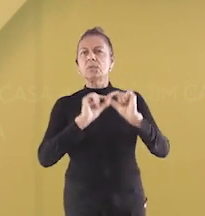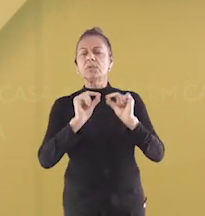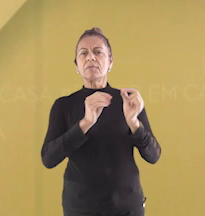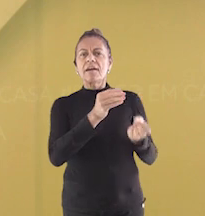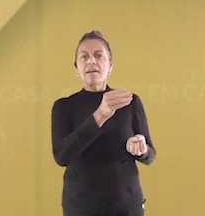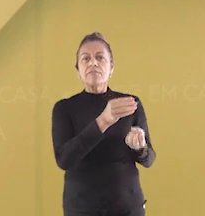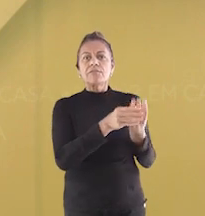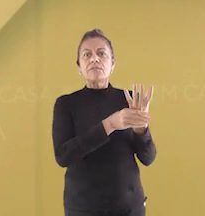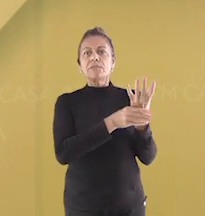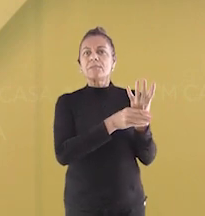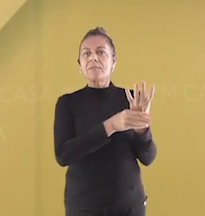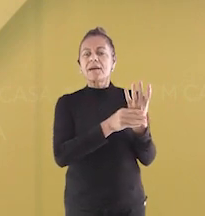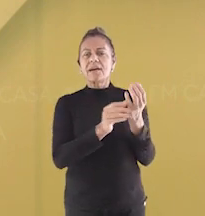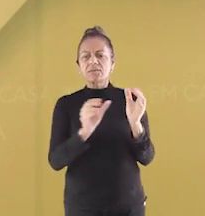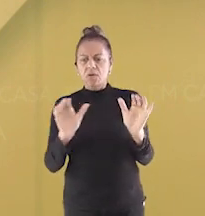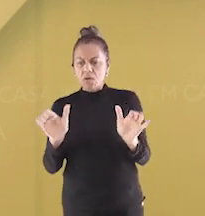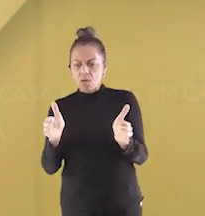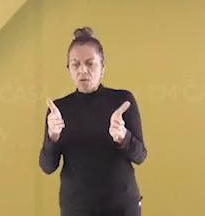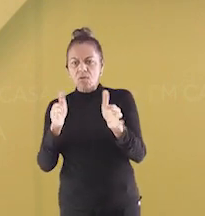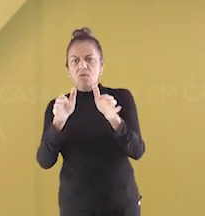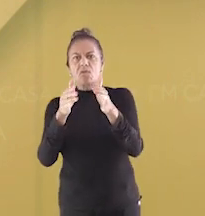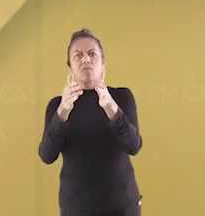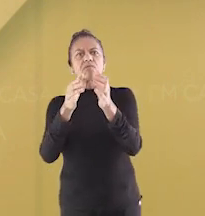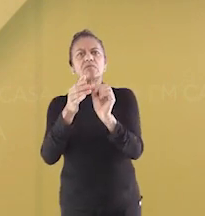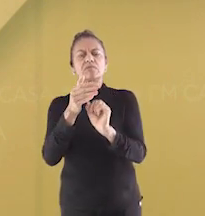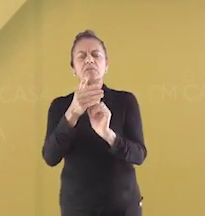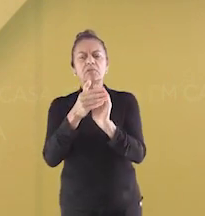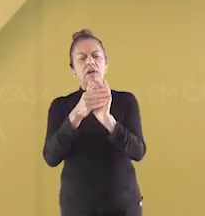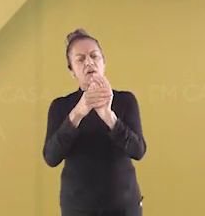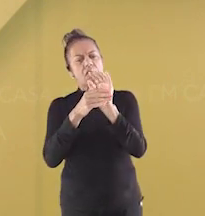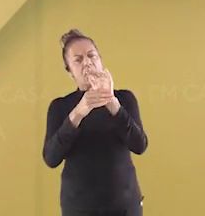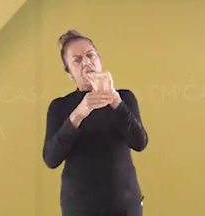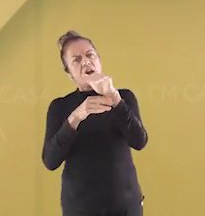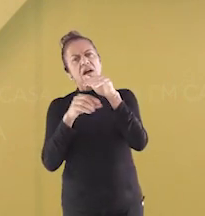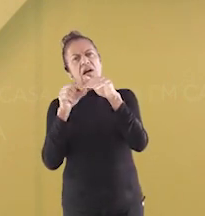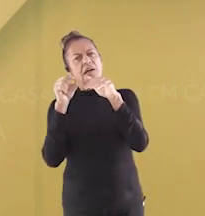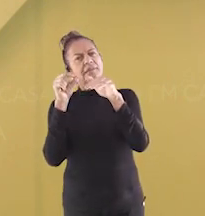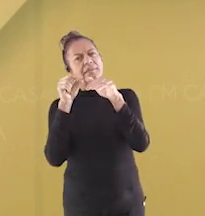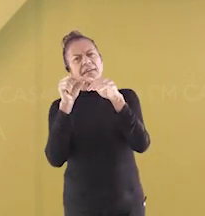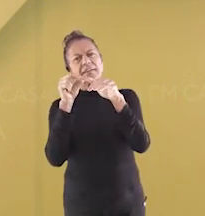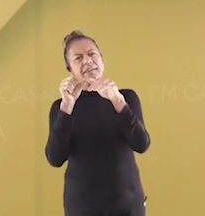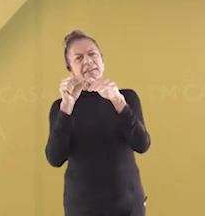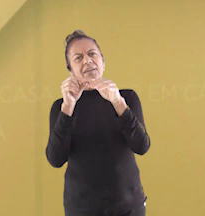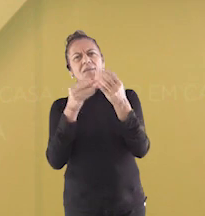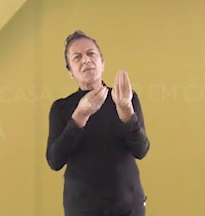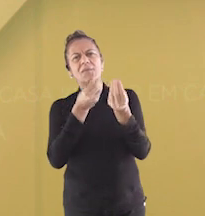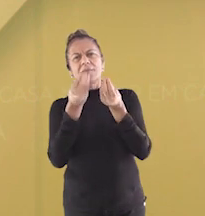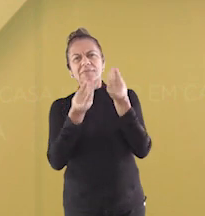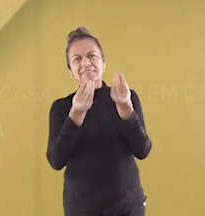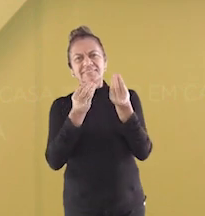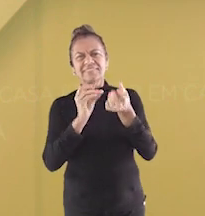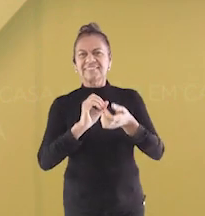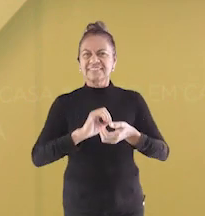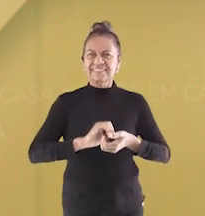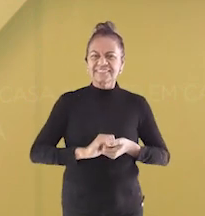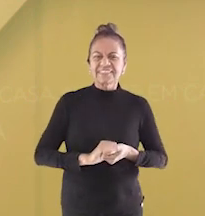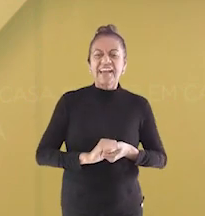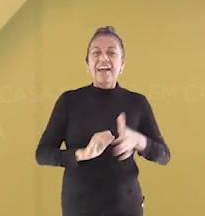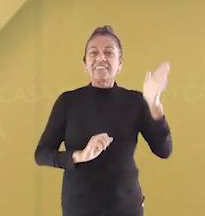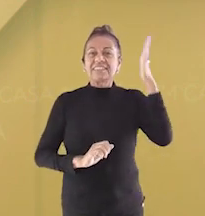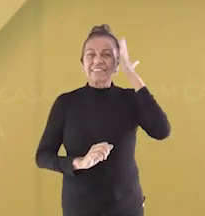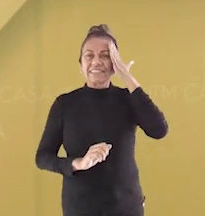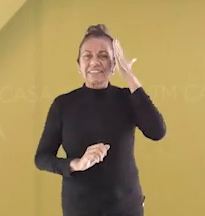vulcões. Você já sabe como é formado o vulcão? E de onde vem a lava que sai de dentro do